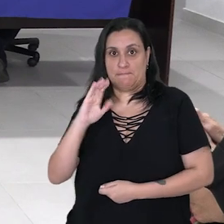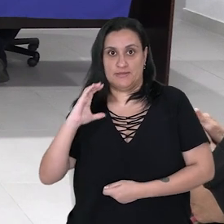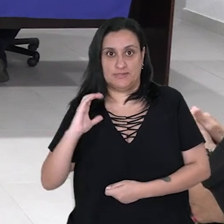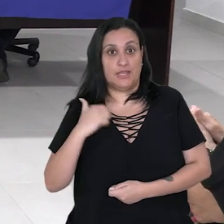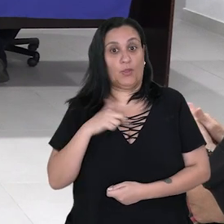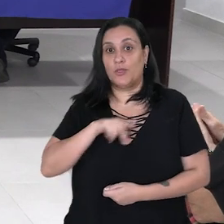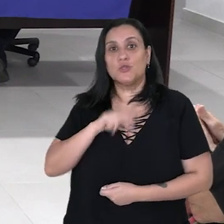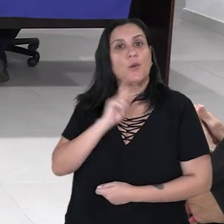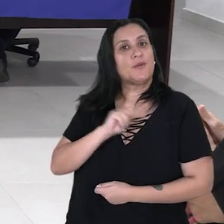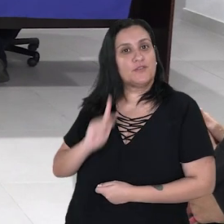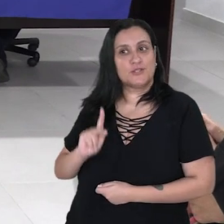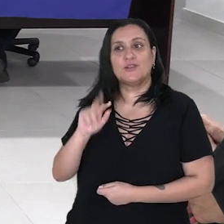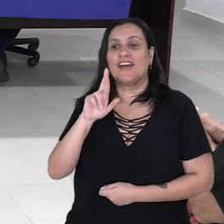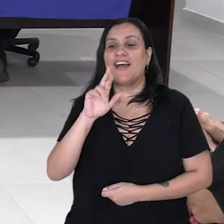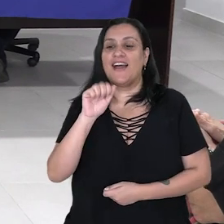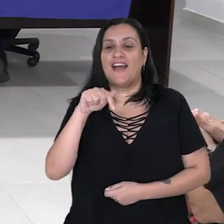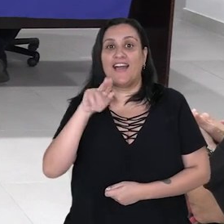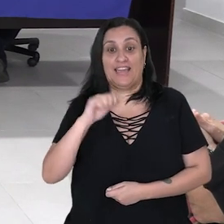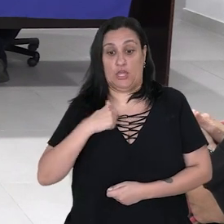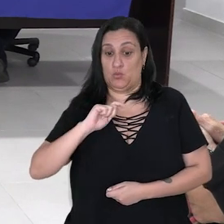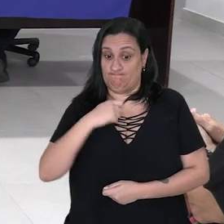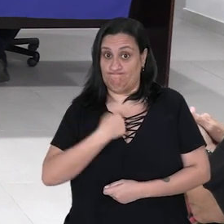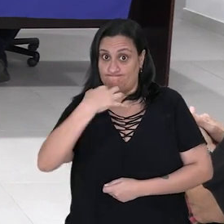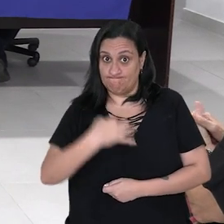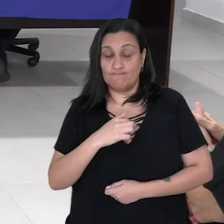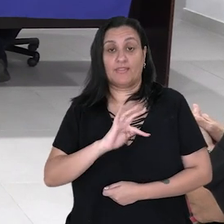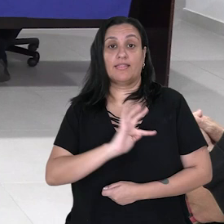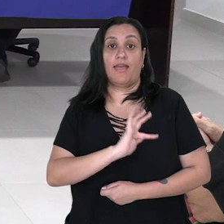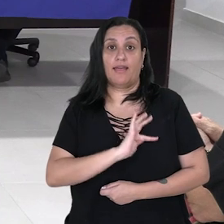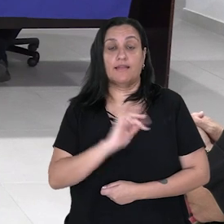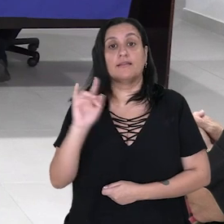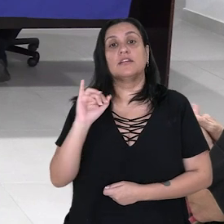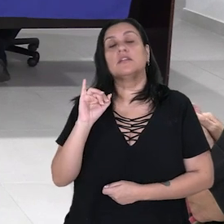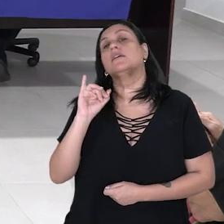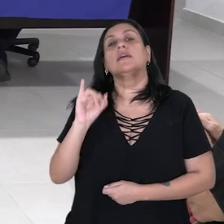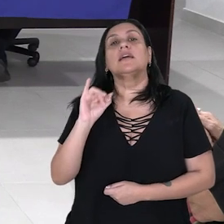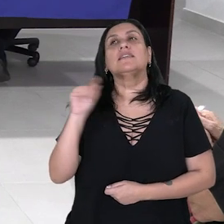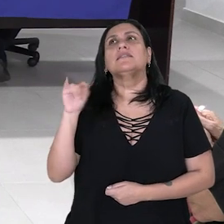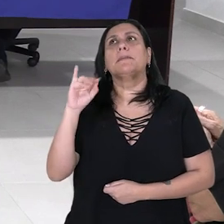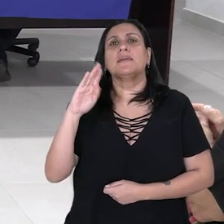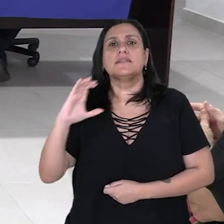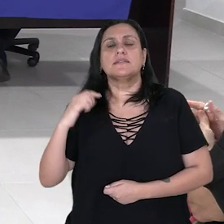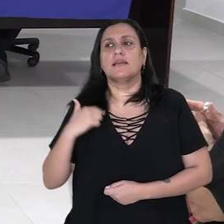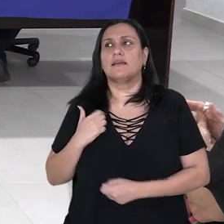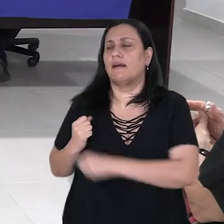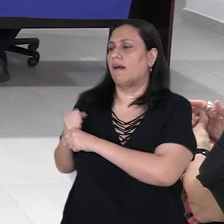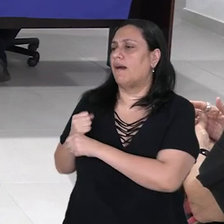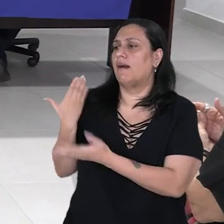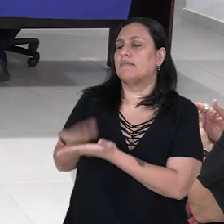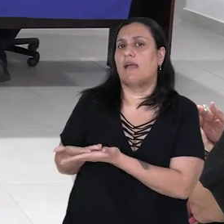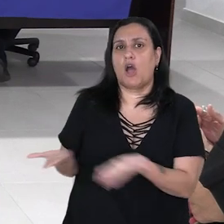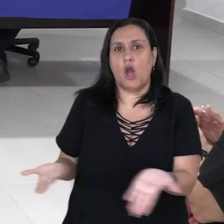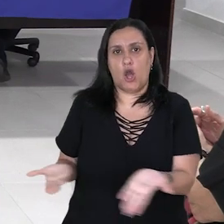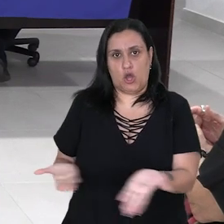a professora Raquel, eu sou técnica do Instituto. Trabalho no Instituto desde 2014 e